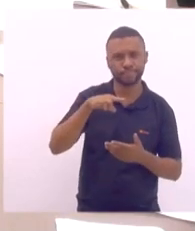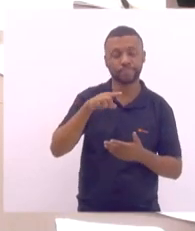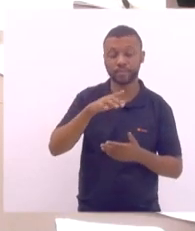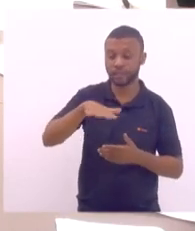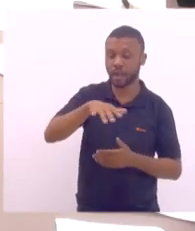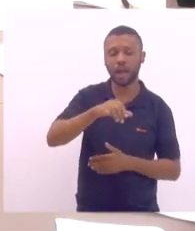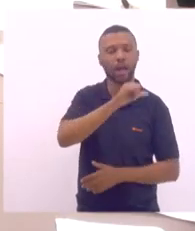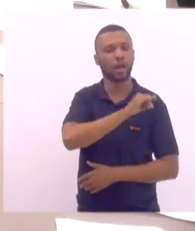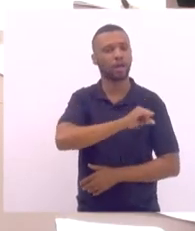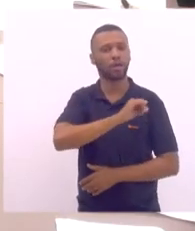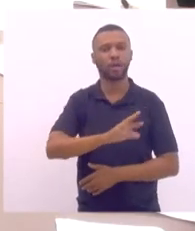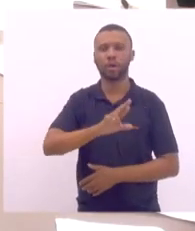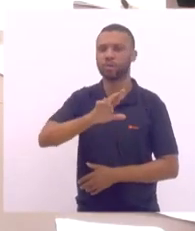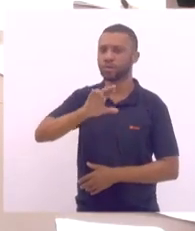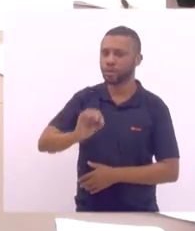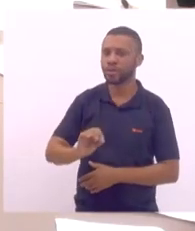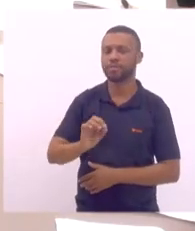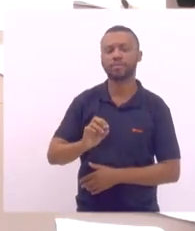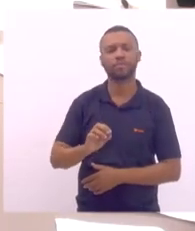Rio de Janeiro,